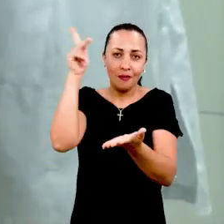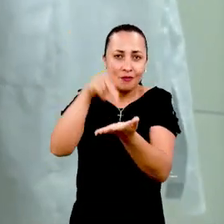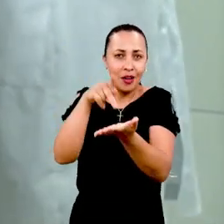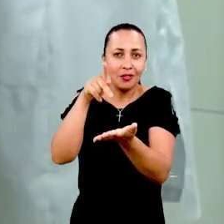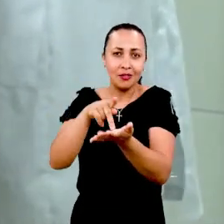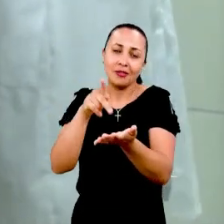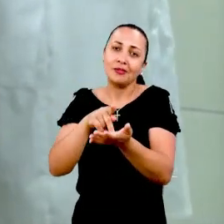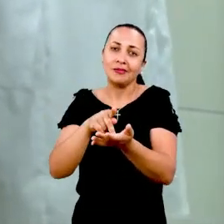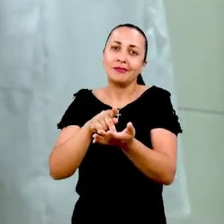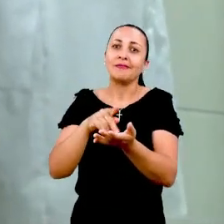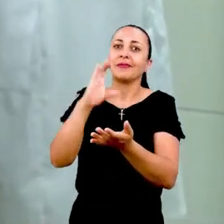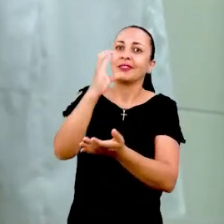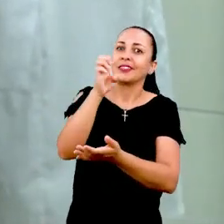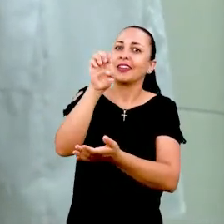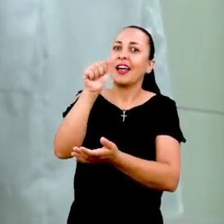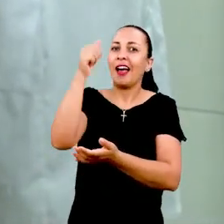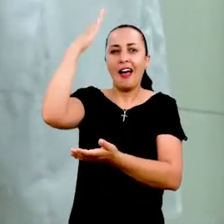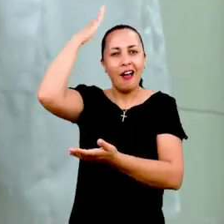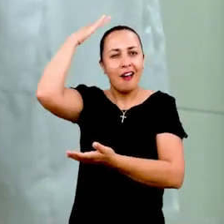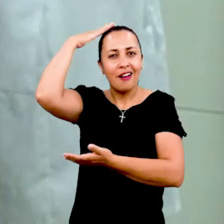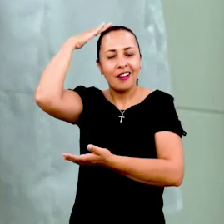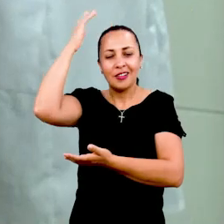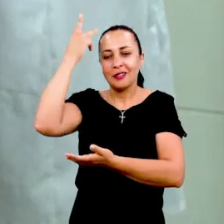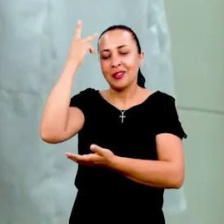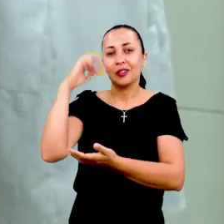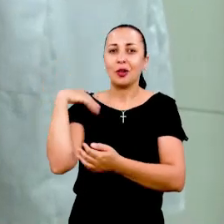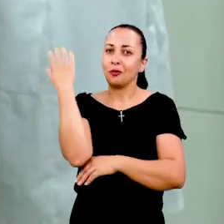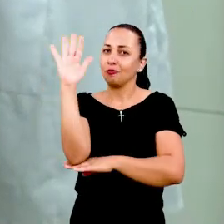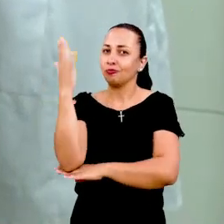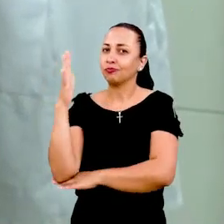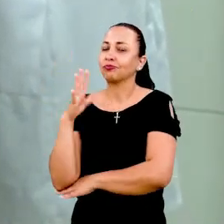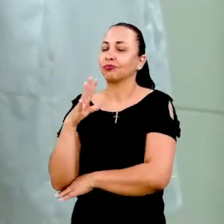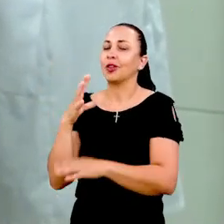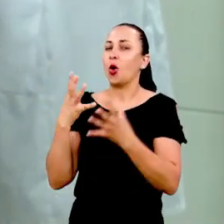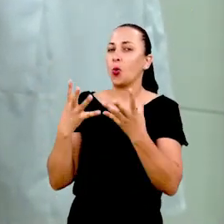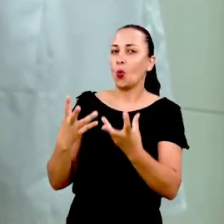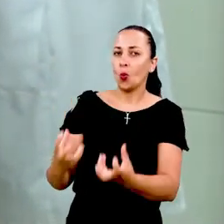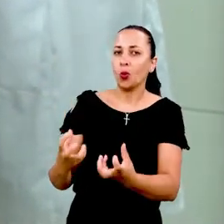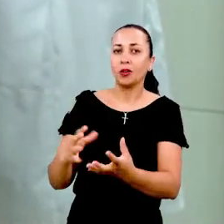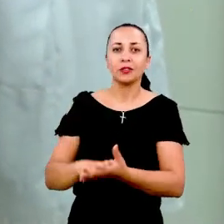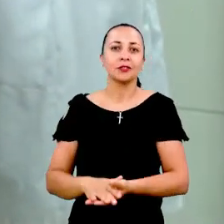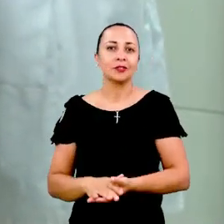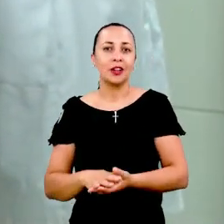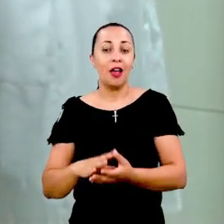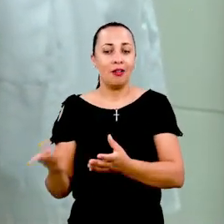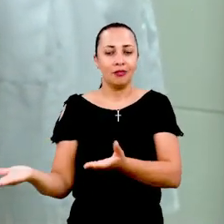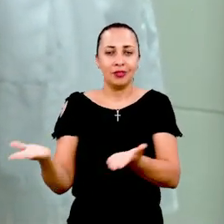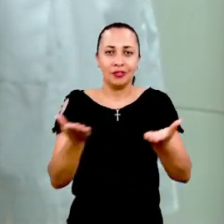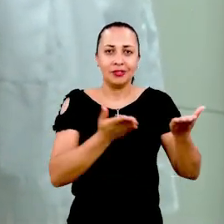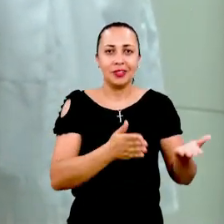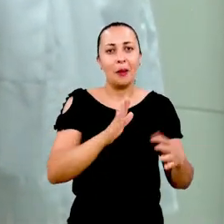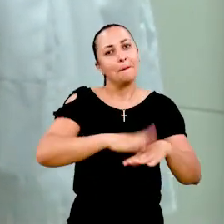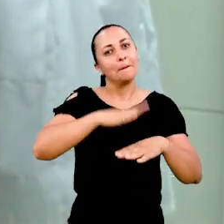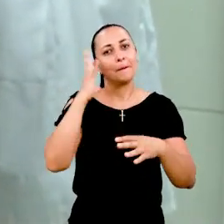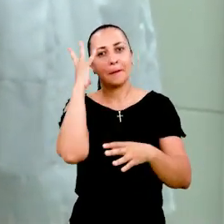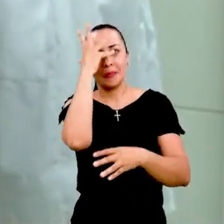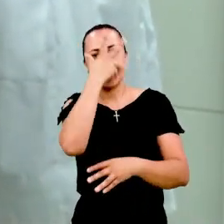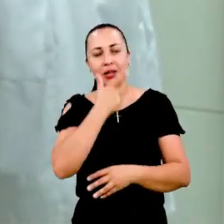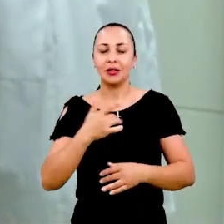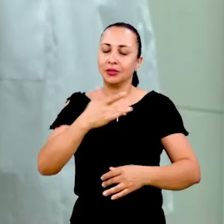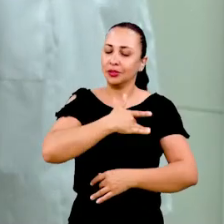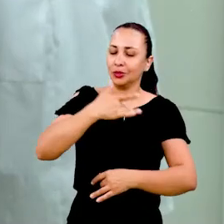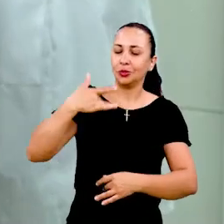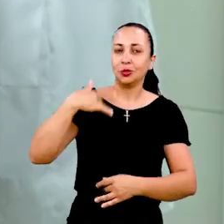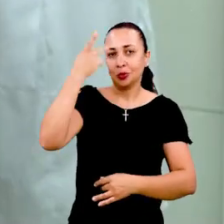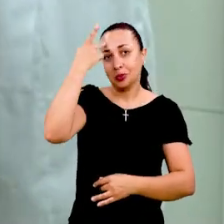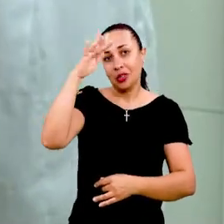alternativa genuinamente cearense, com a nossa flora, com a nossa caatinga, e vamos trazer mais